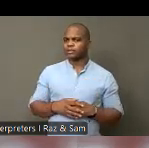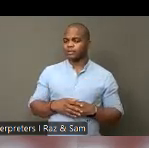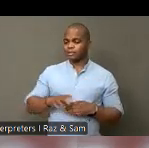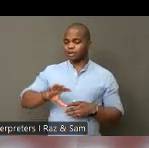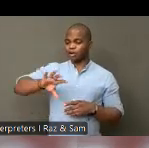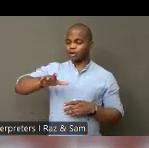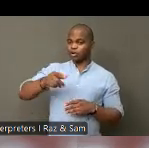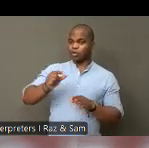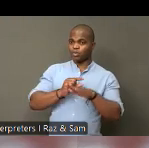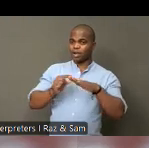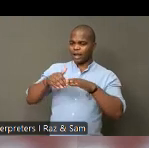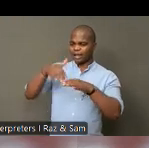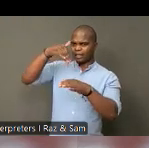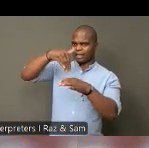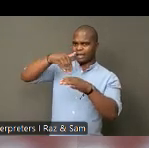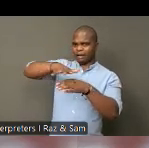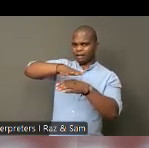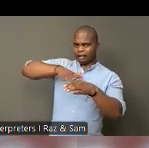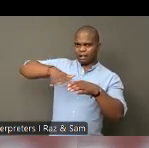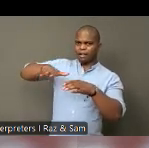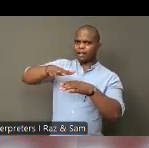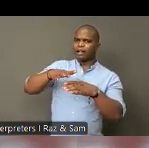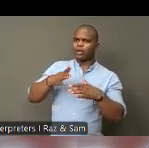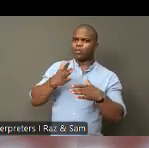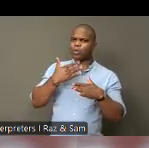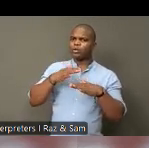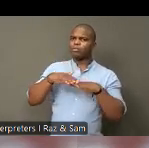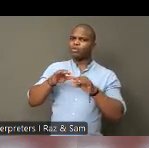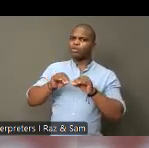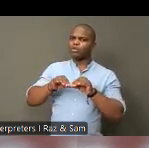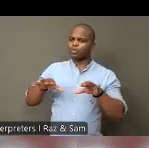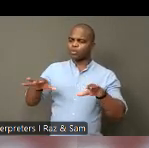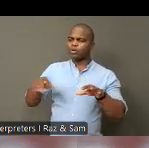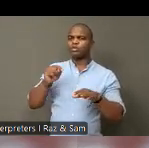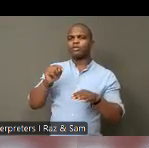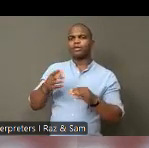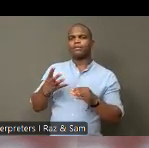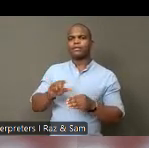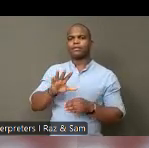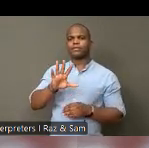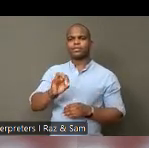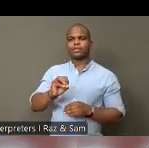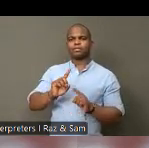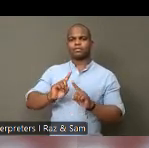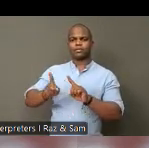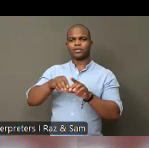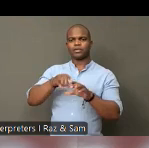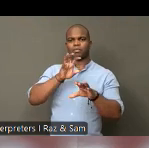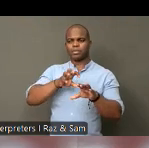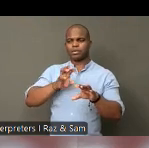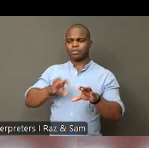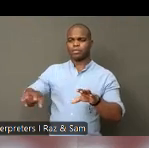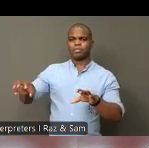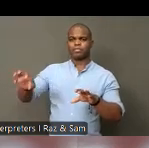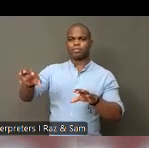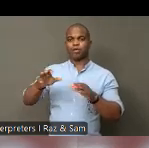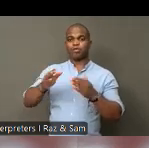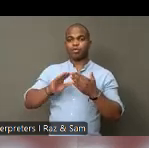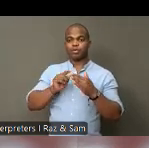50 pontos onde as comunidades agora estão conectadas através do Starlink. Nós temos usado esta plataforma